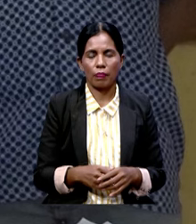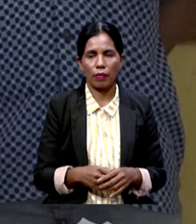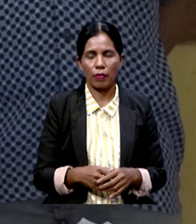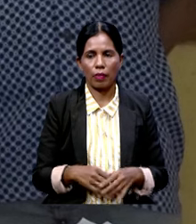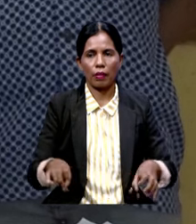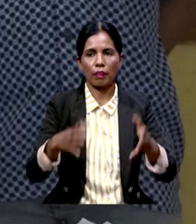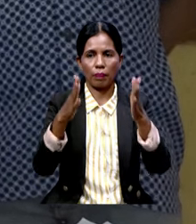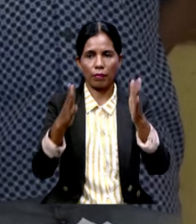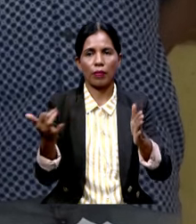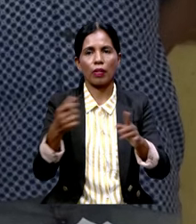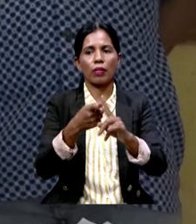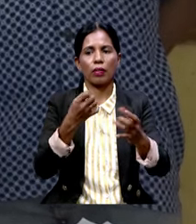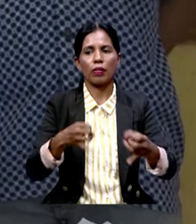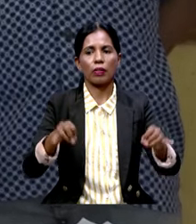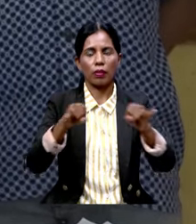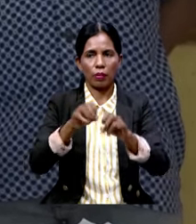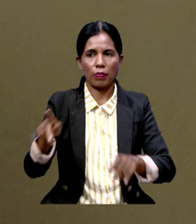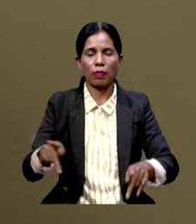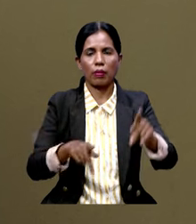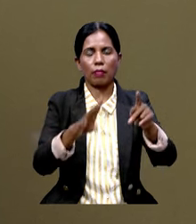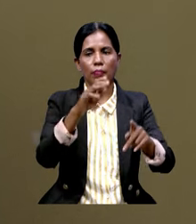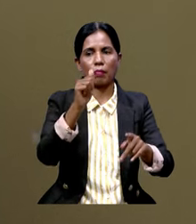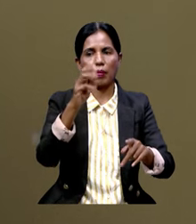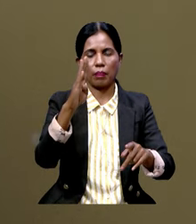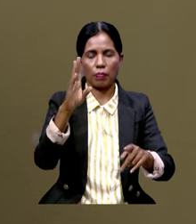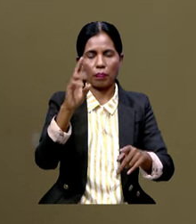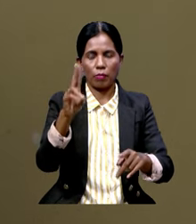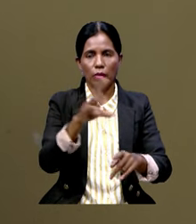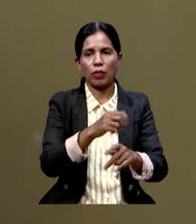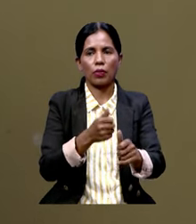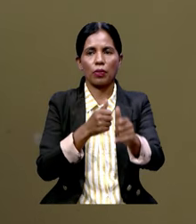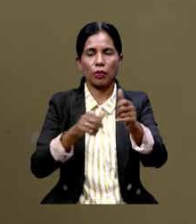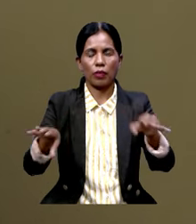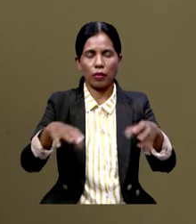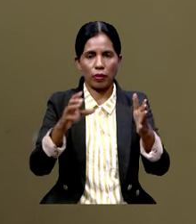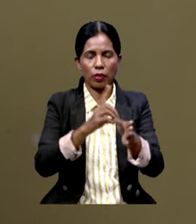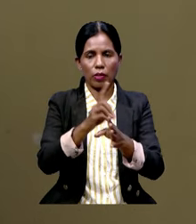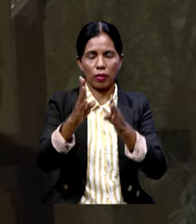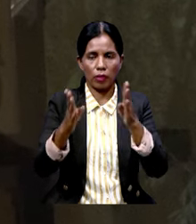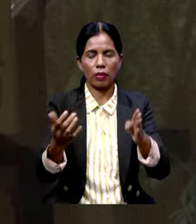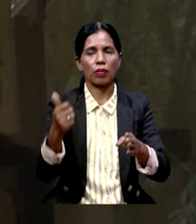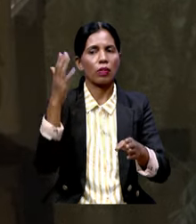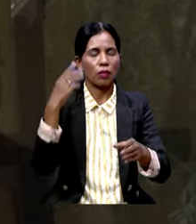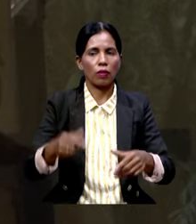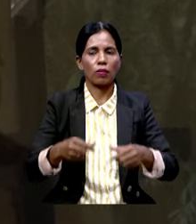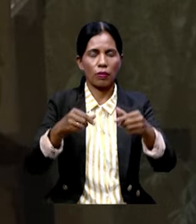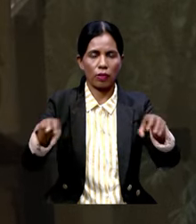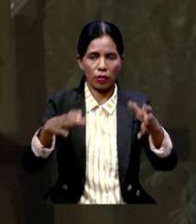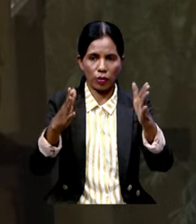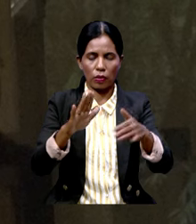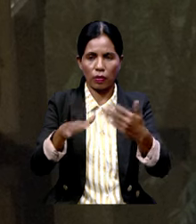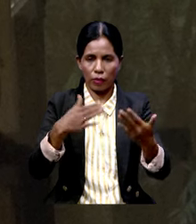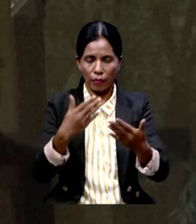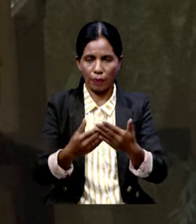Funcionário contratado será o instituição público Bambu, a tua lamentação, né? Tambatuir contrato, nebe diretor 64, para funcionário contratado será